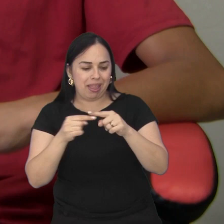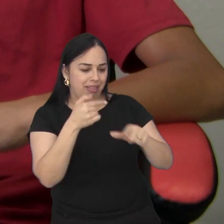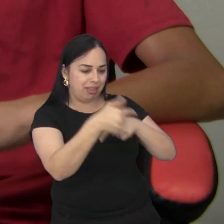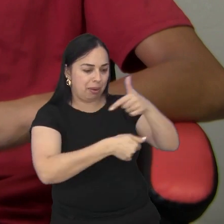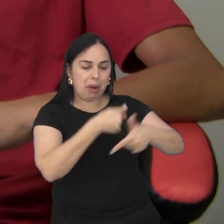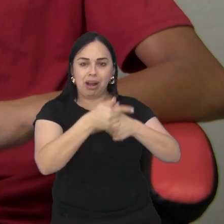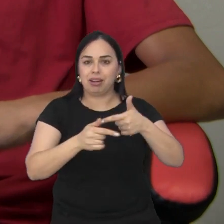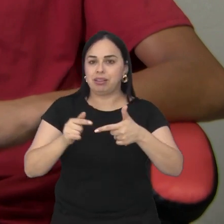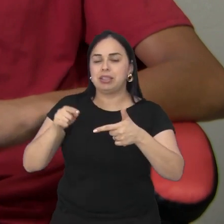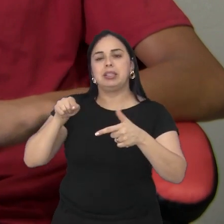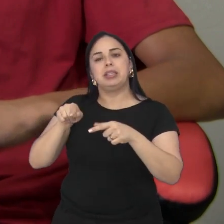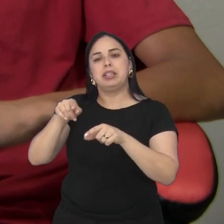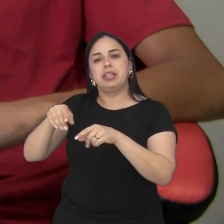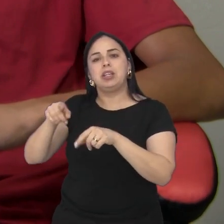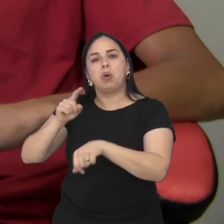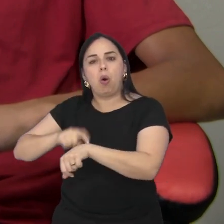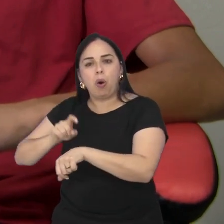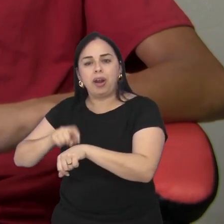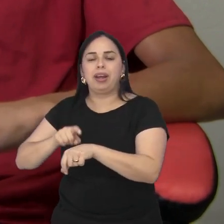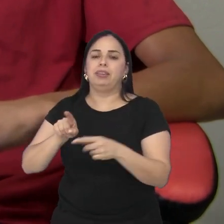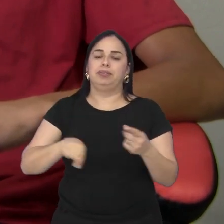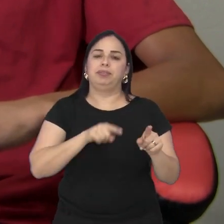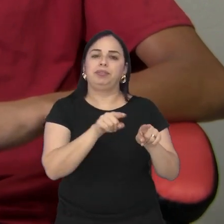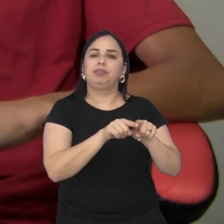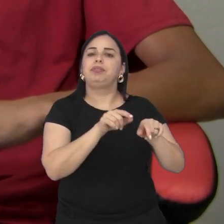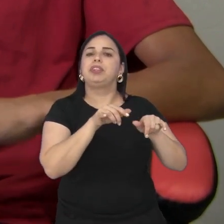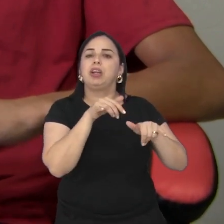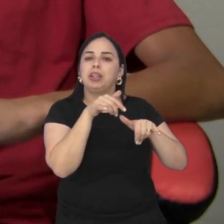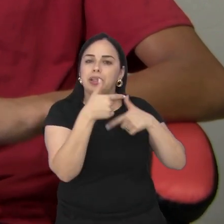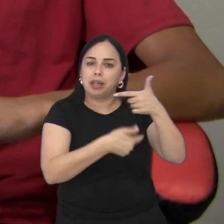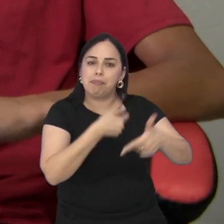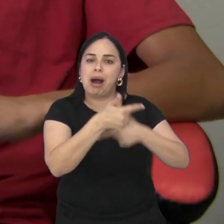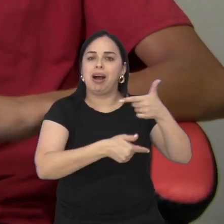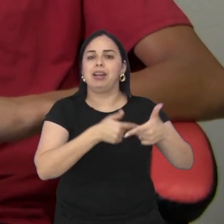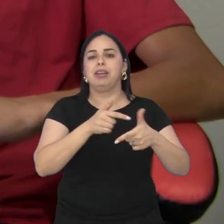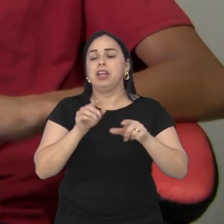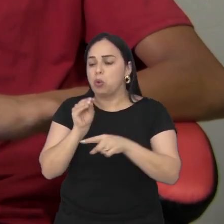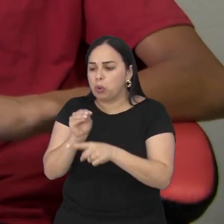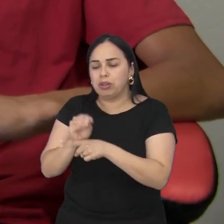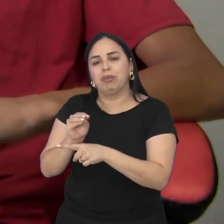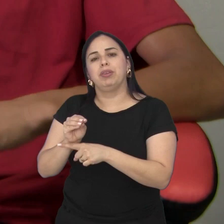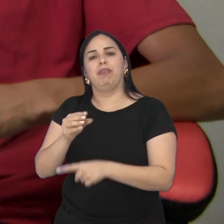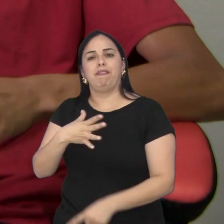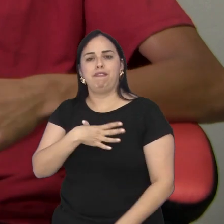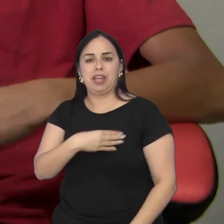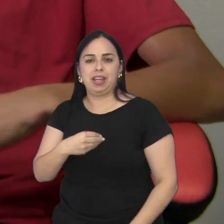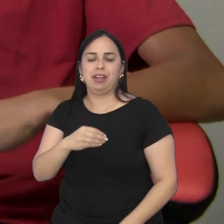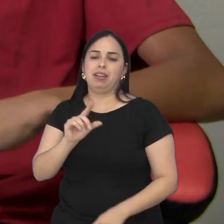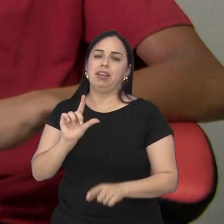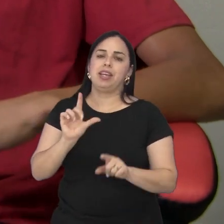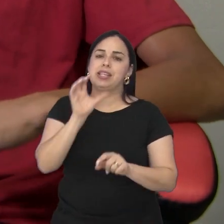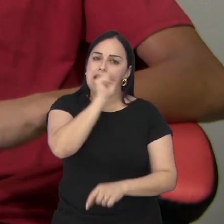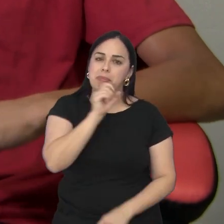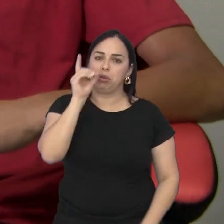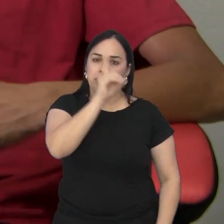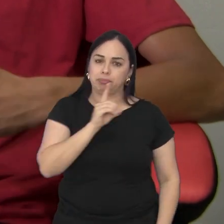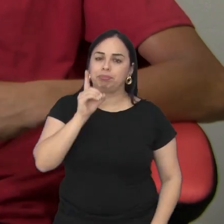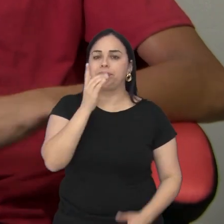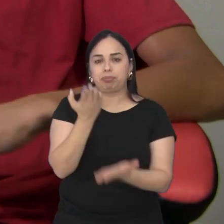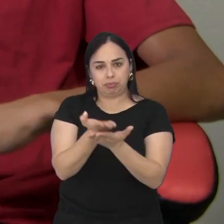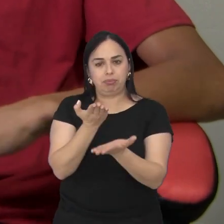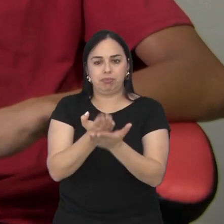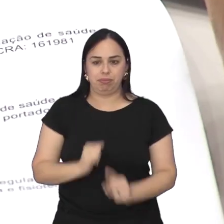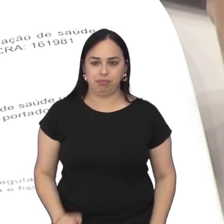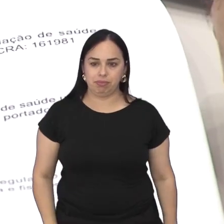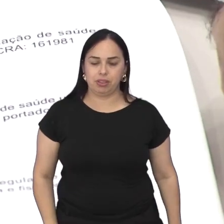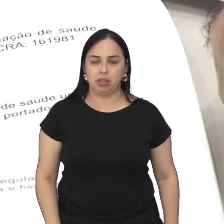o trabalho, aí chegando do trabalho eu cuido das minhas filhas, aí nos finais de semana eu faço as coisas da faculdade. Aí eu sábado e